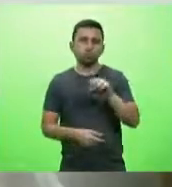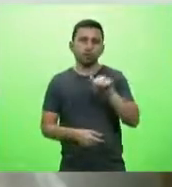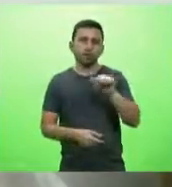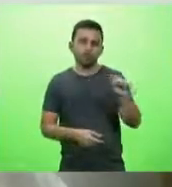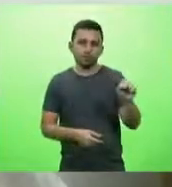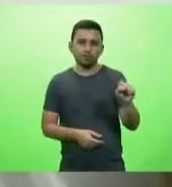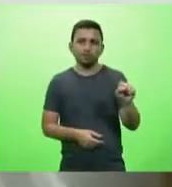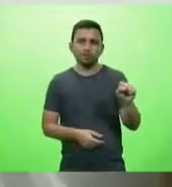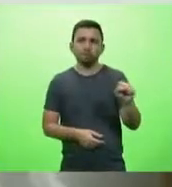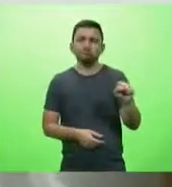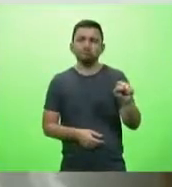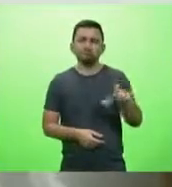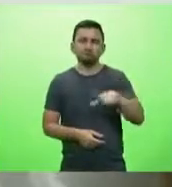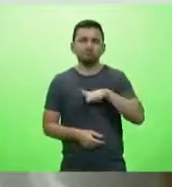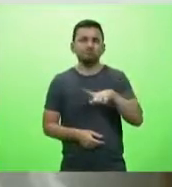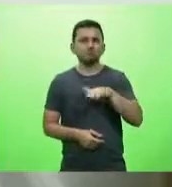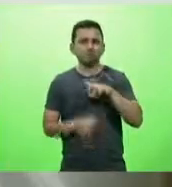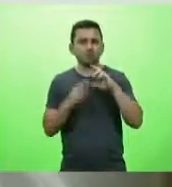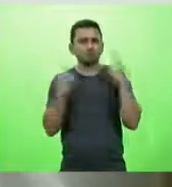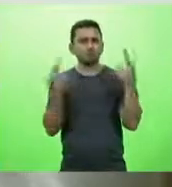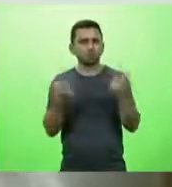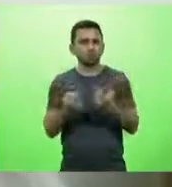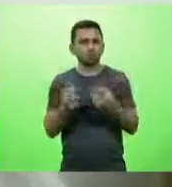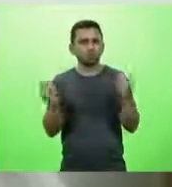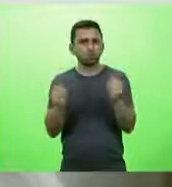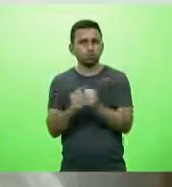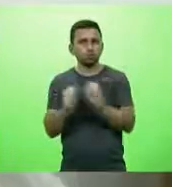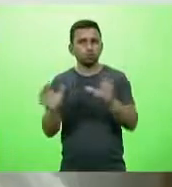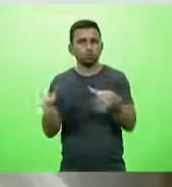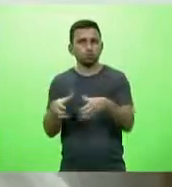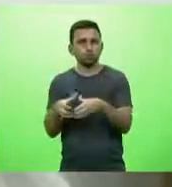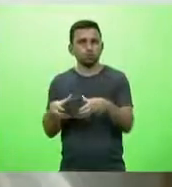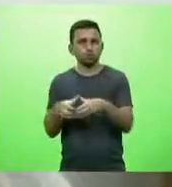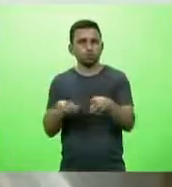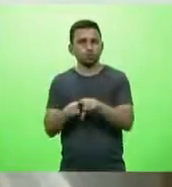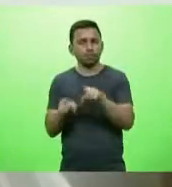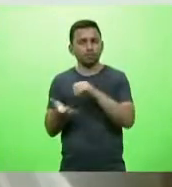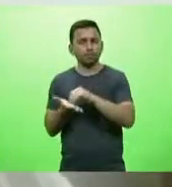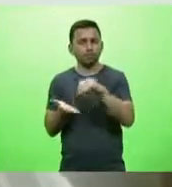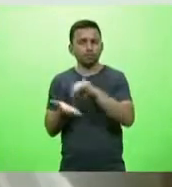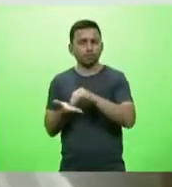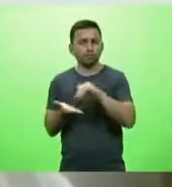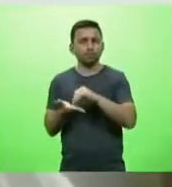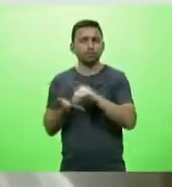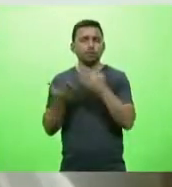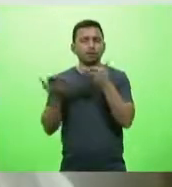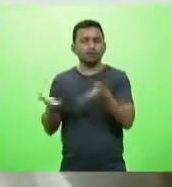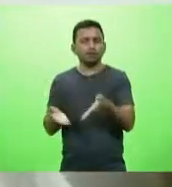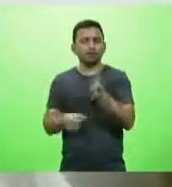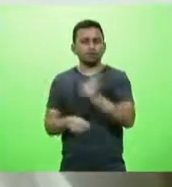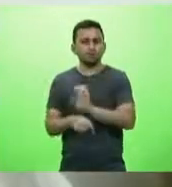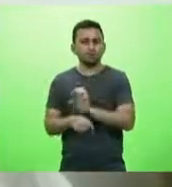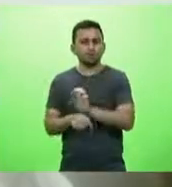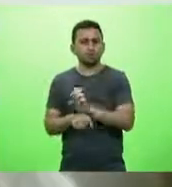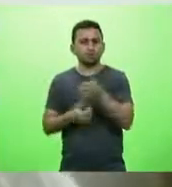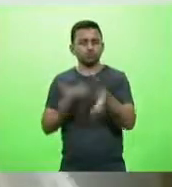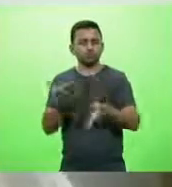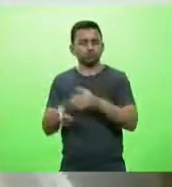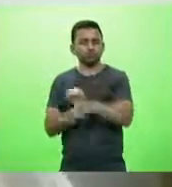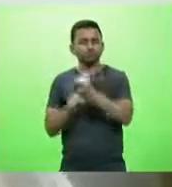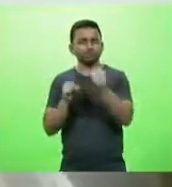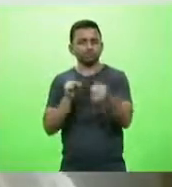Então, tivemos uma audiência com a equipe e o secretário estadual da Assistência